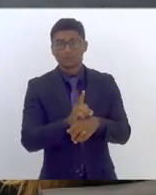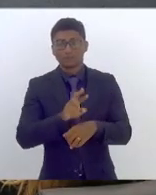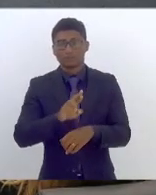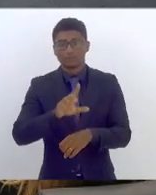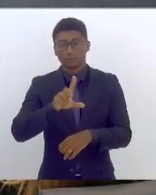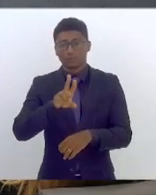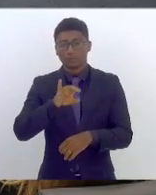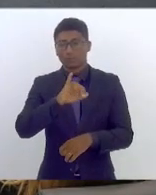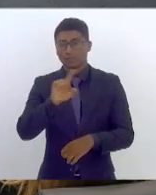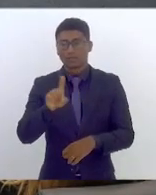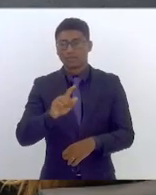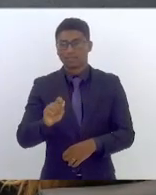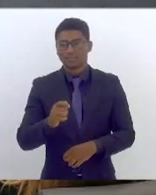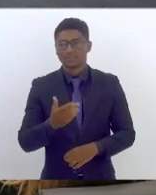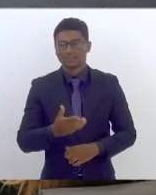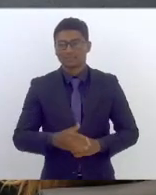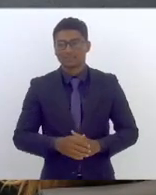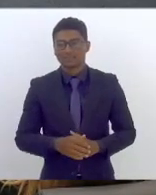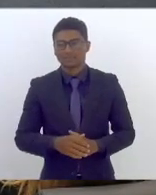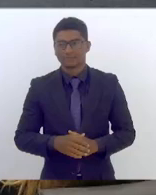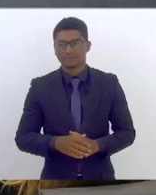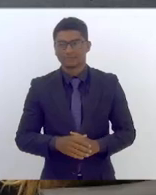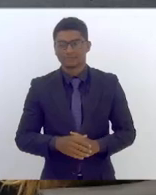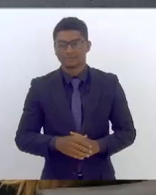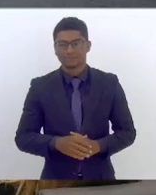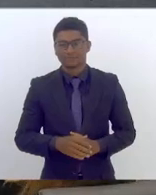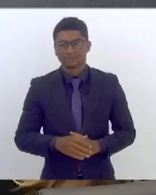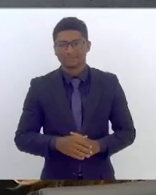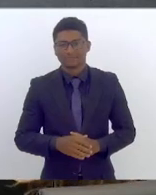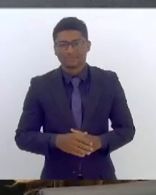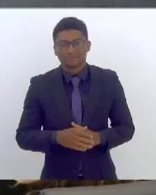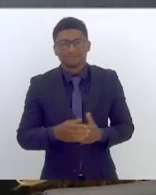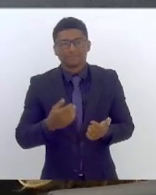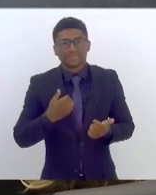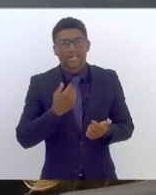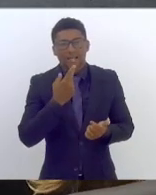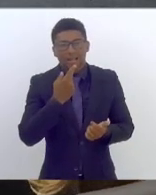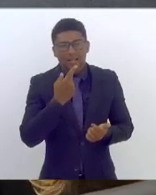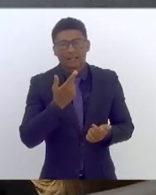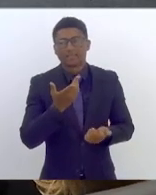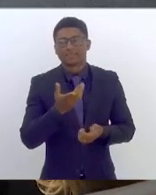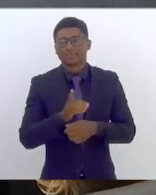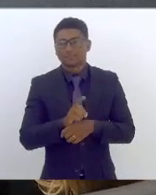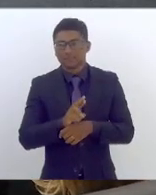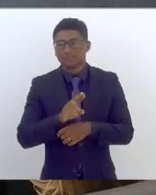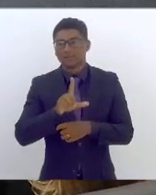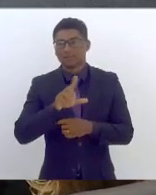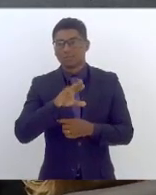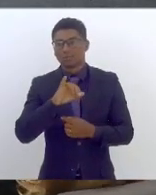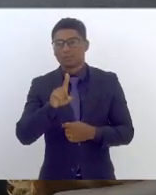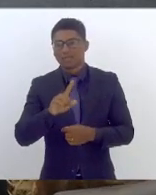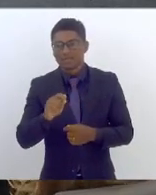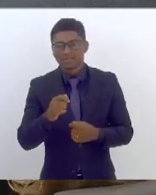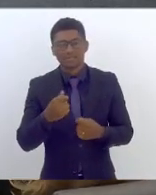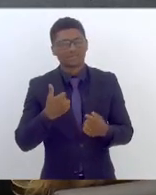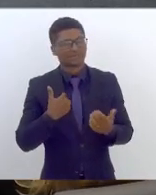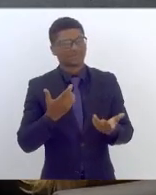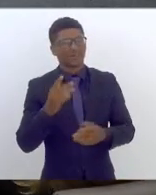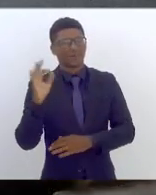Luiza que é difícil chamar e me dirigi a Luiza com tantas formalidades